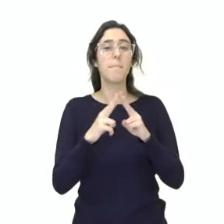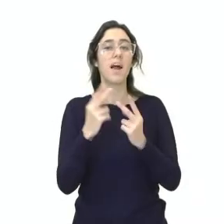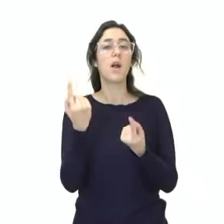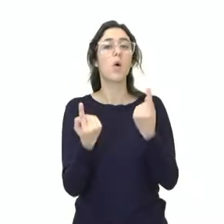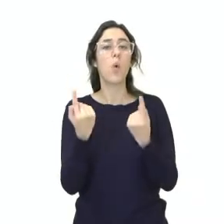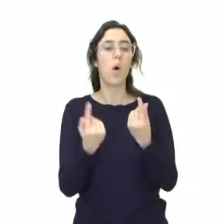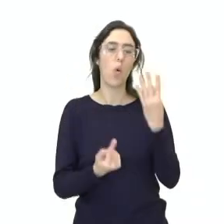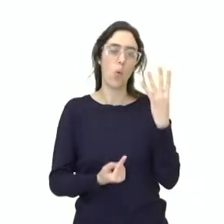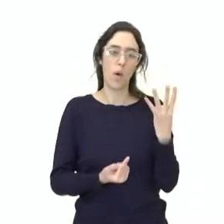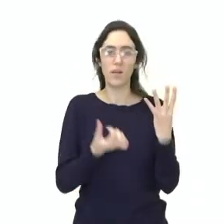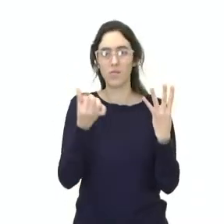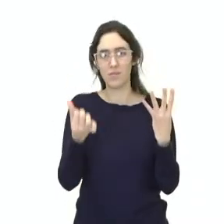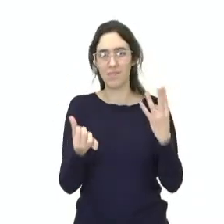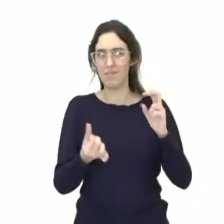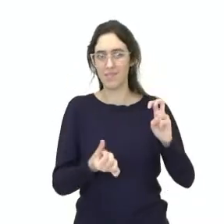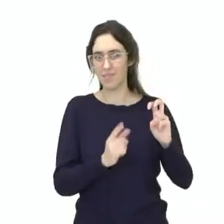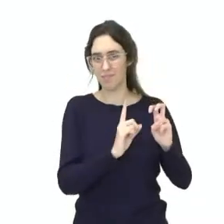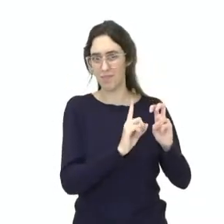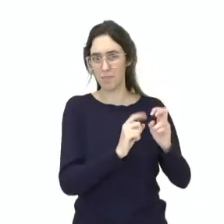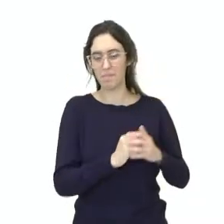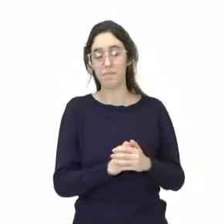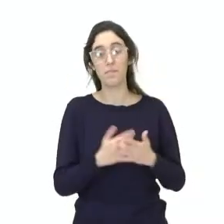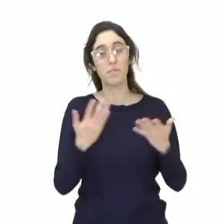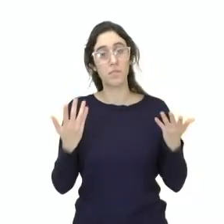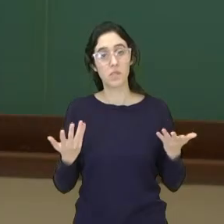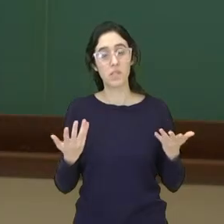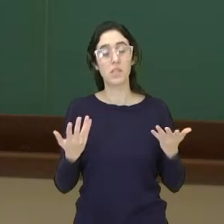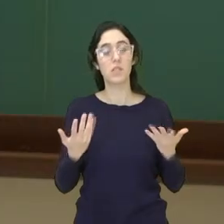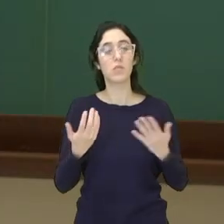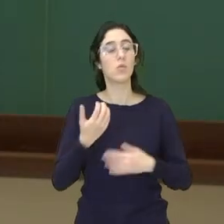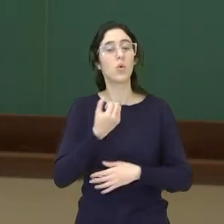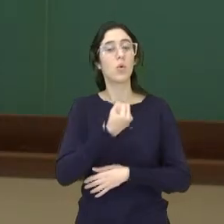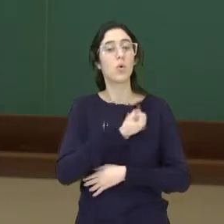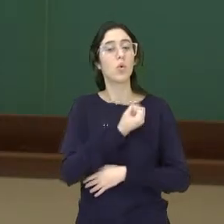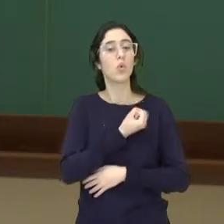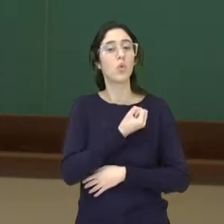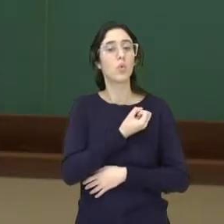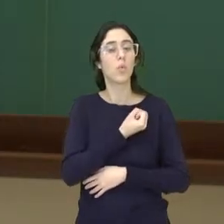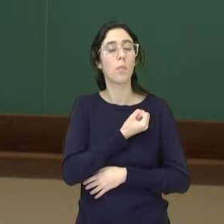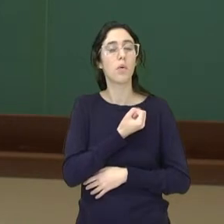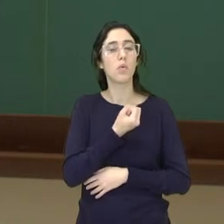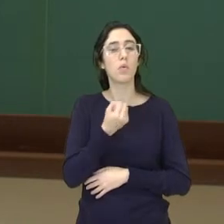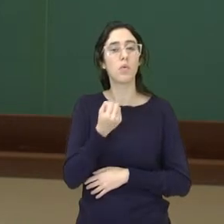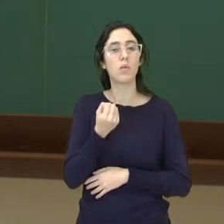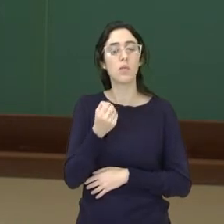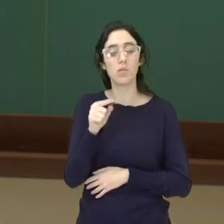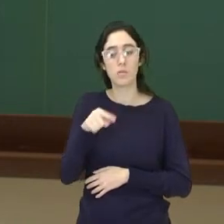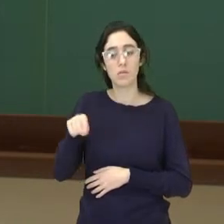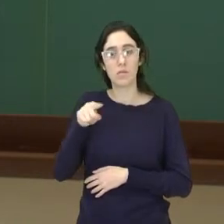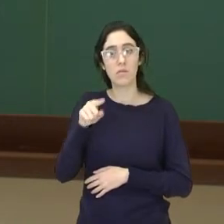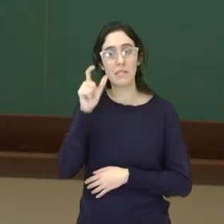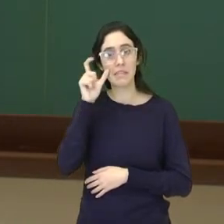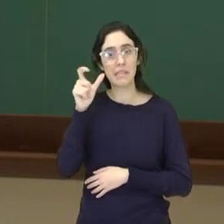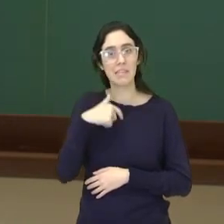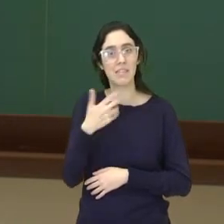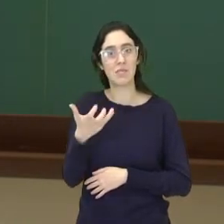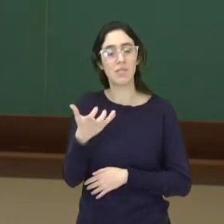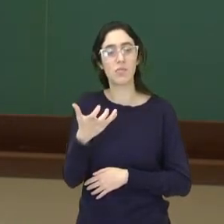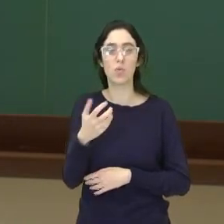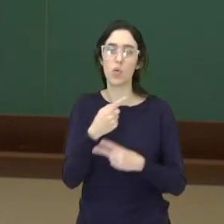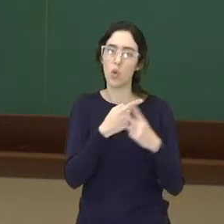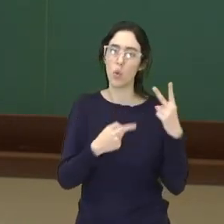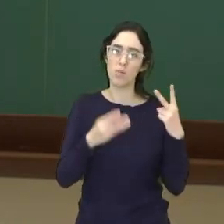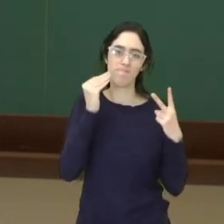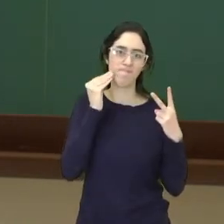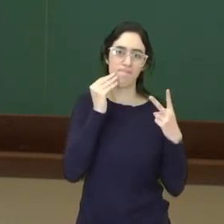o 4 e o 6. Portanto, o número de casos favoráveis é 2. Tá? Então, o número de casos